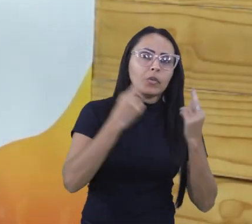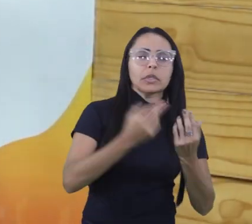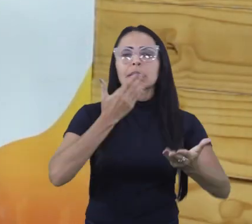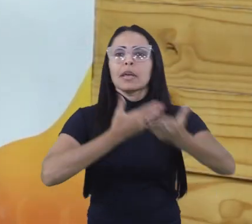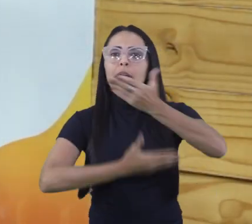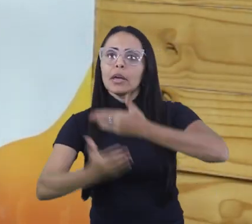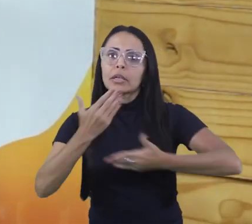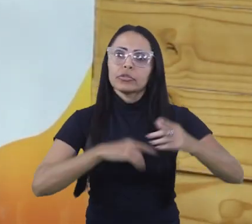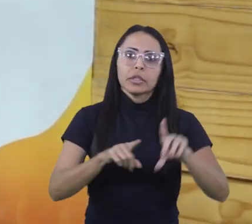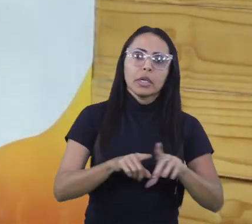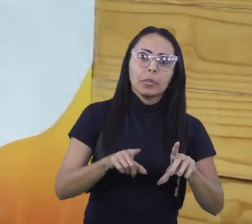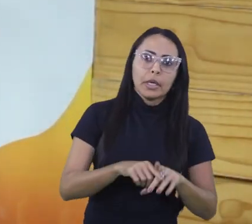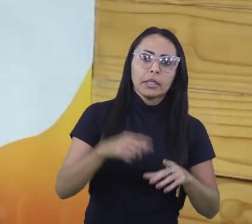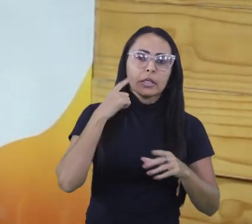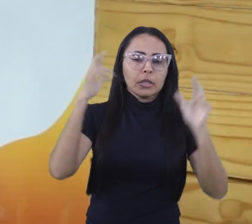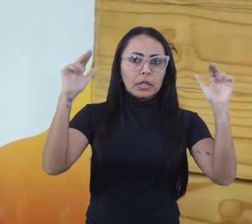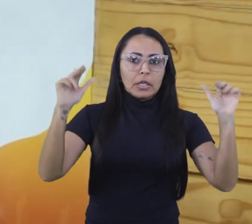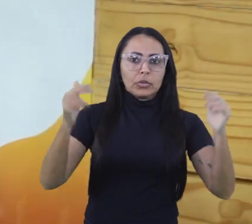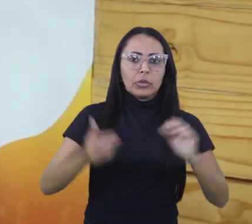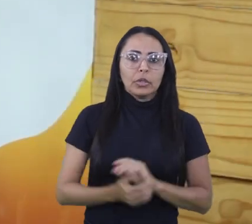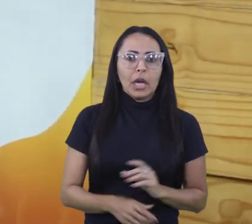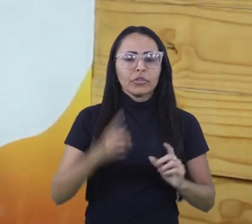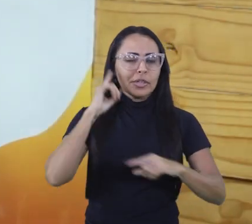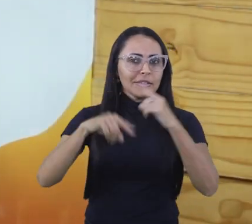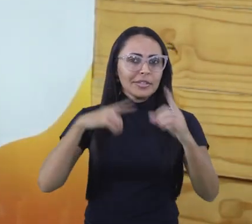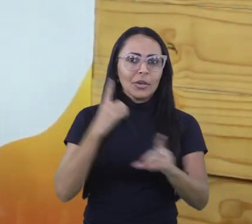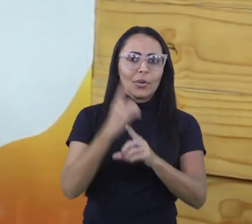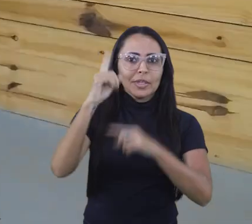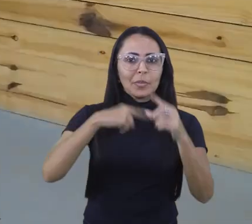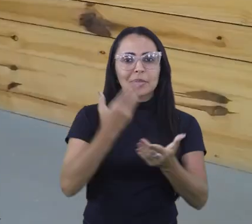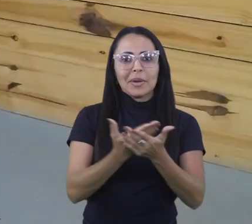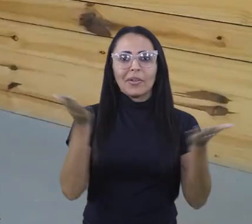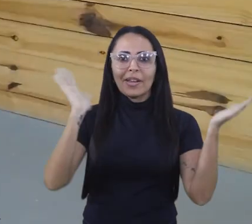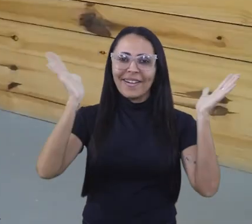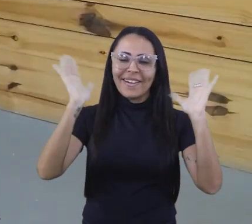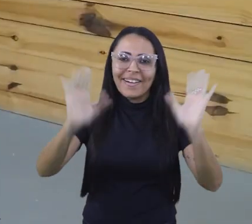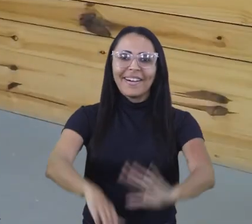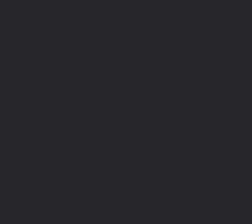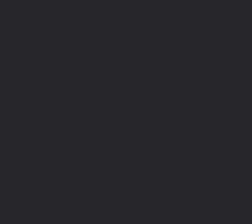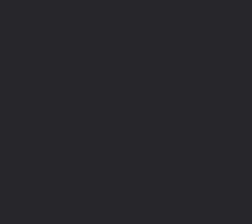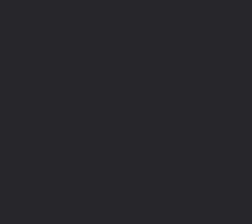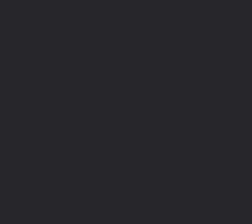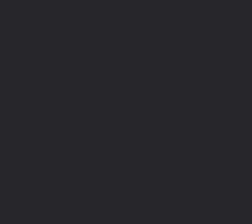com a gente, dando feedback sobre esses conteúdos. A gente se vê na próxima unidade. Até lá!